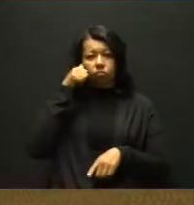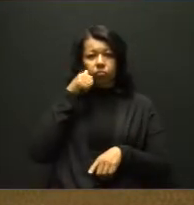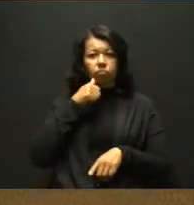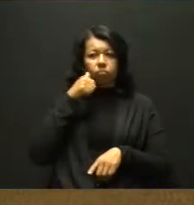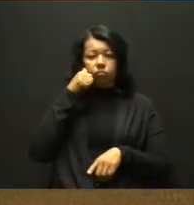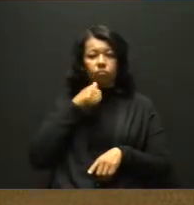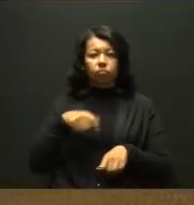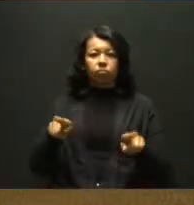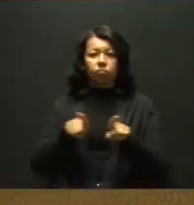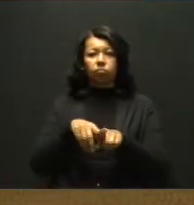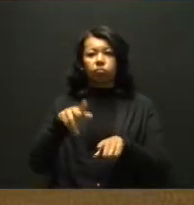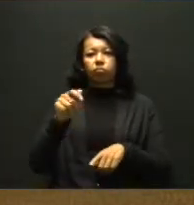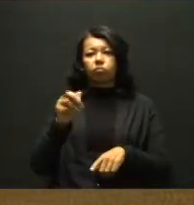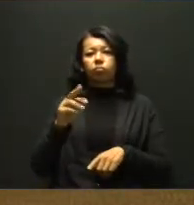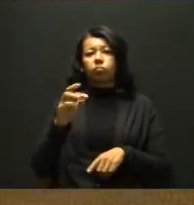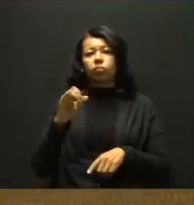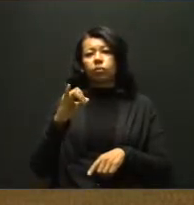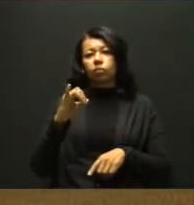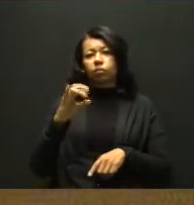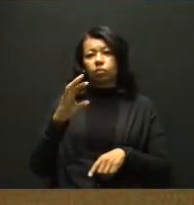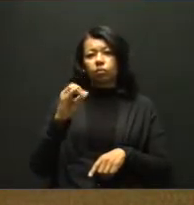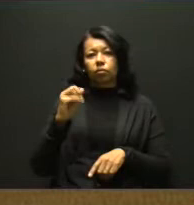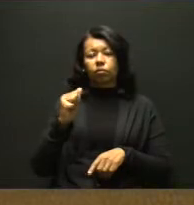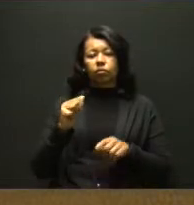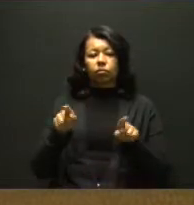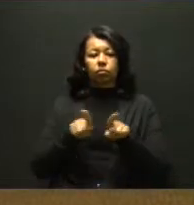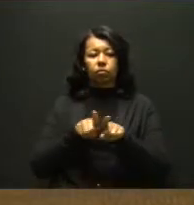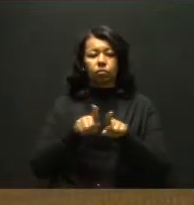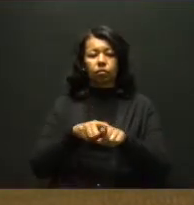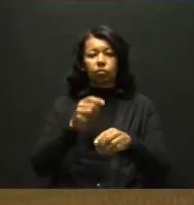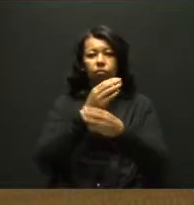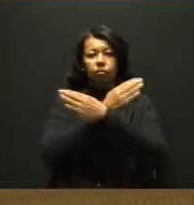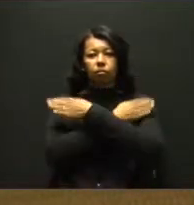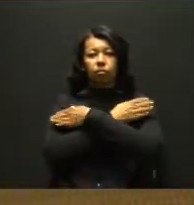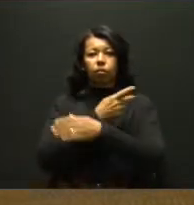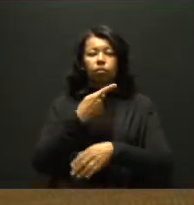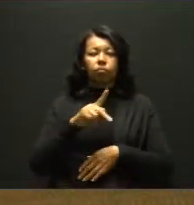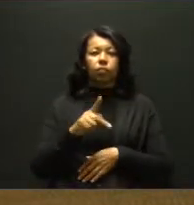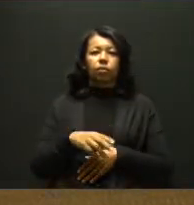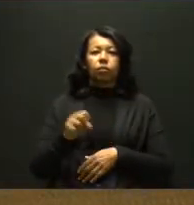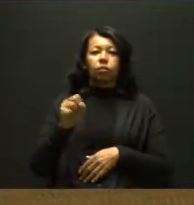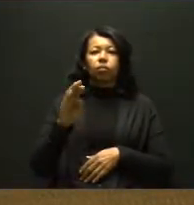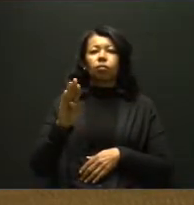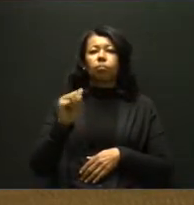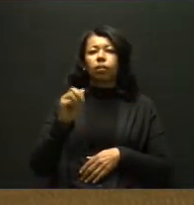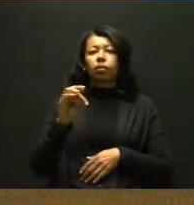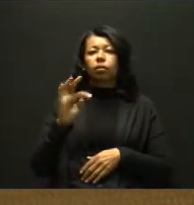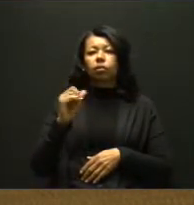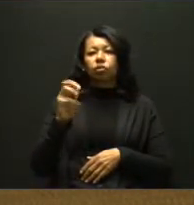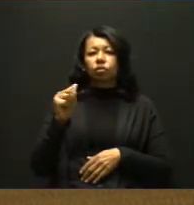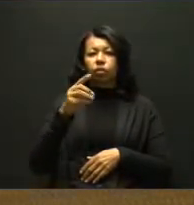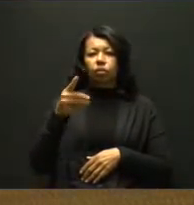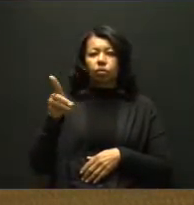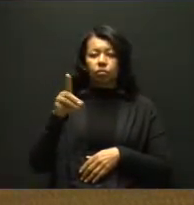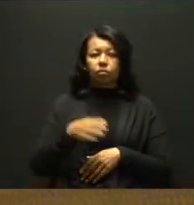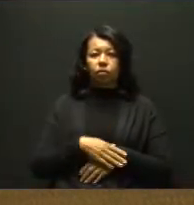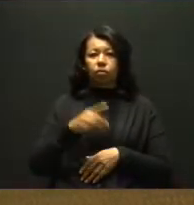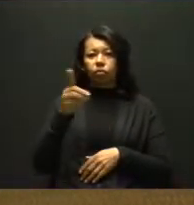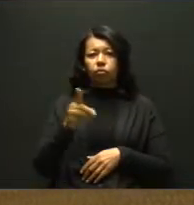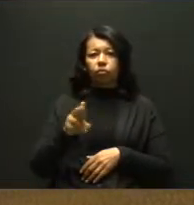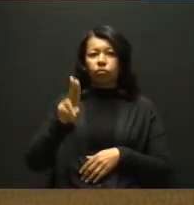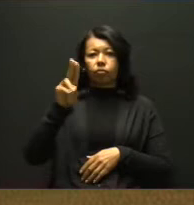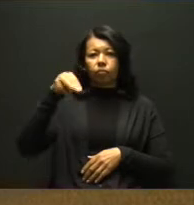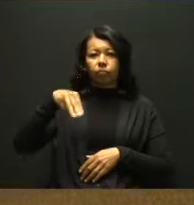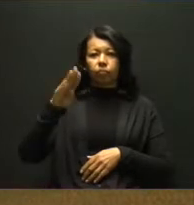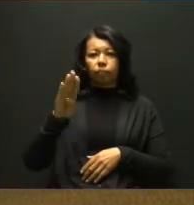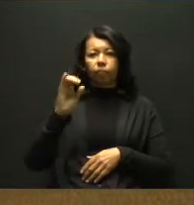e deixar que também registrado um grande abraço ao sebastião ribeiro do nascimento todos conhecem o zumbi então secretário de